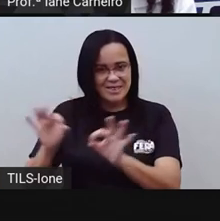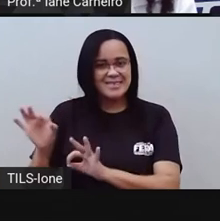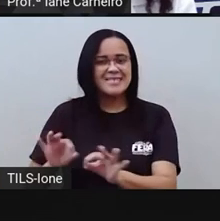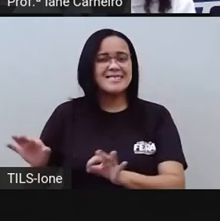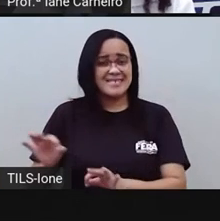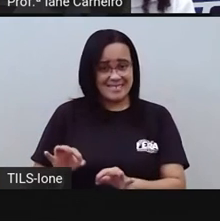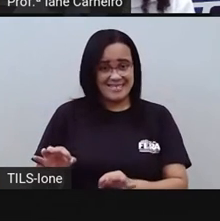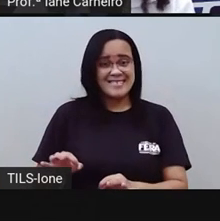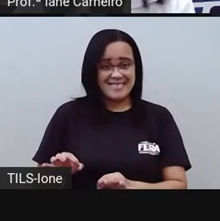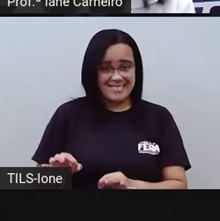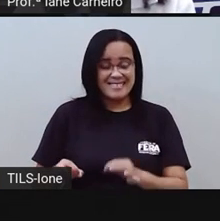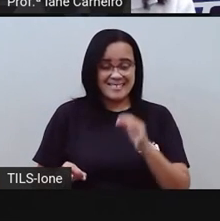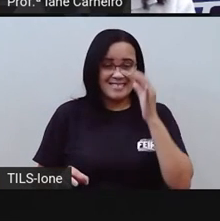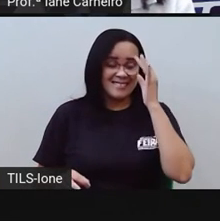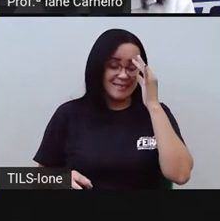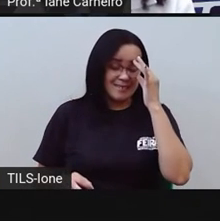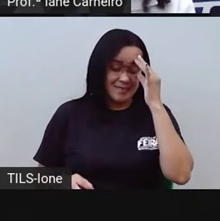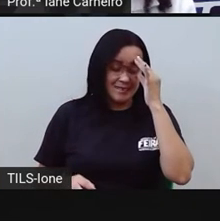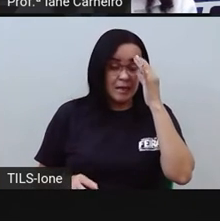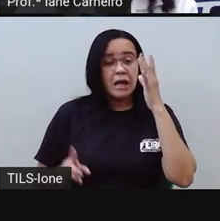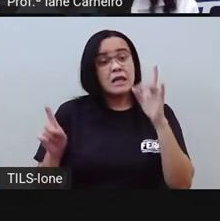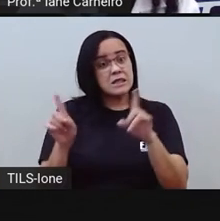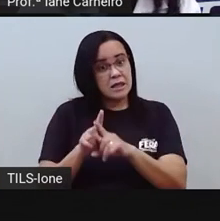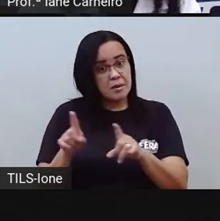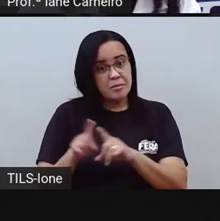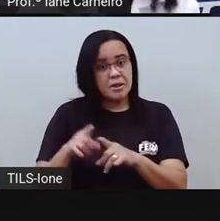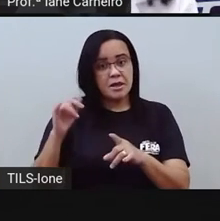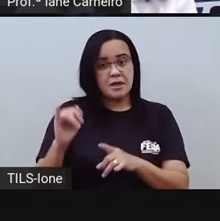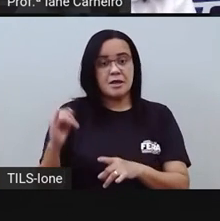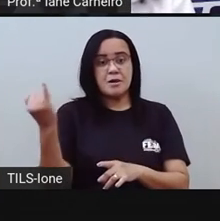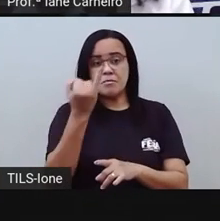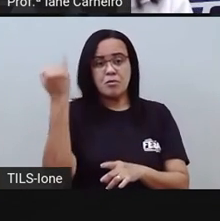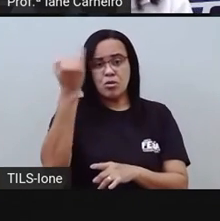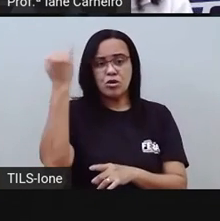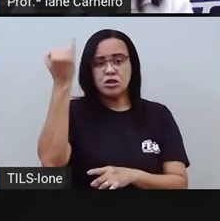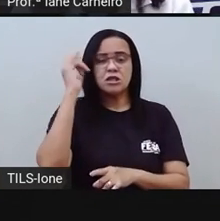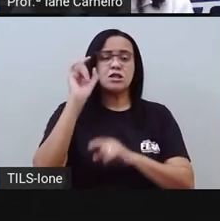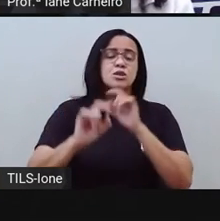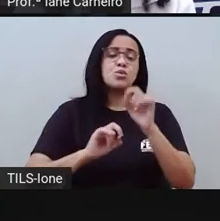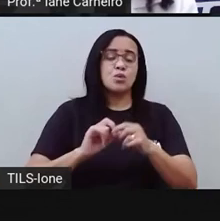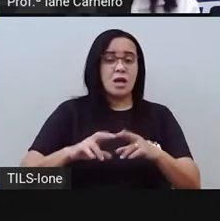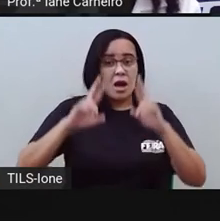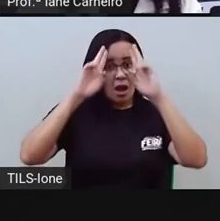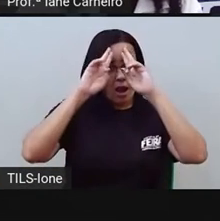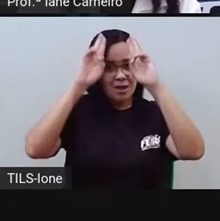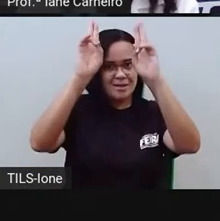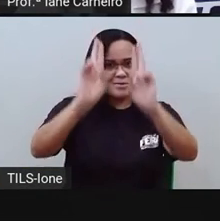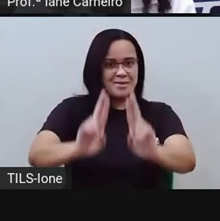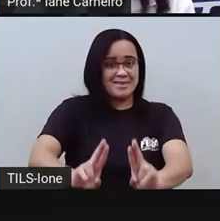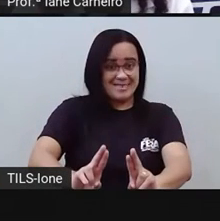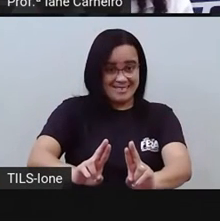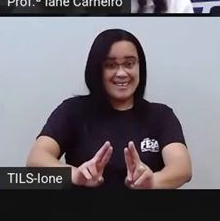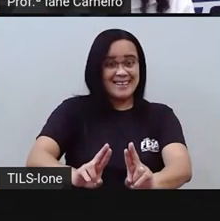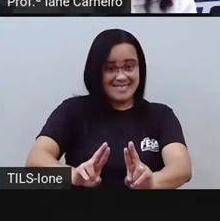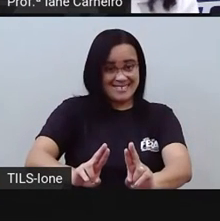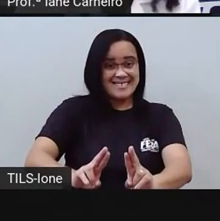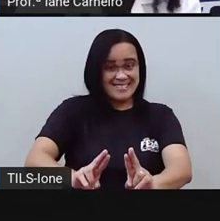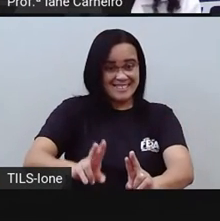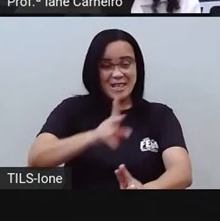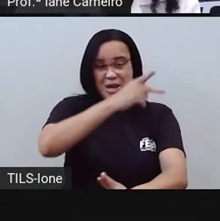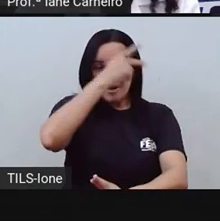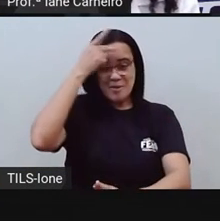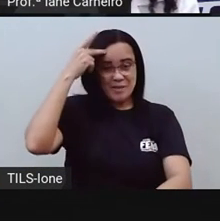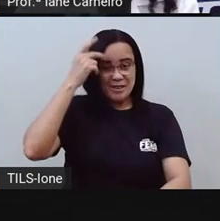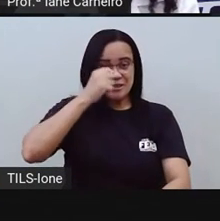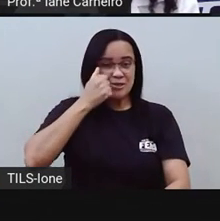importante, respeitar os mais velhos, né? Então, no ônibus, né? Se você puder, ceder o lugar para os mais velhos, né?